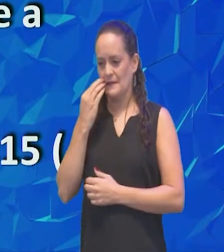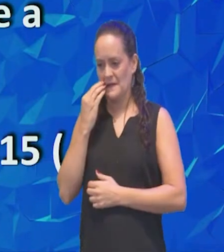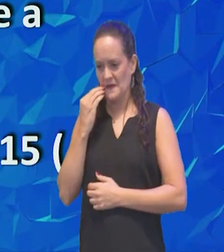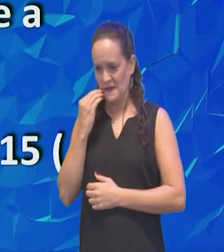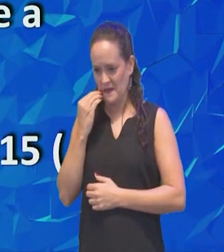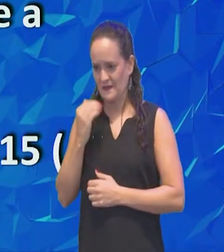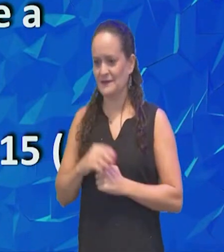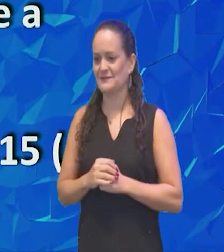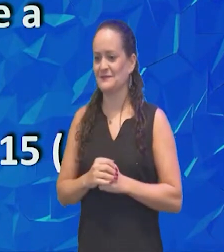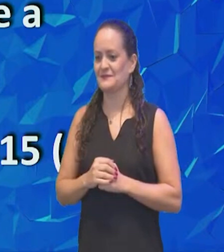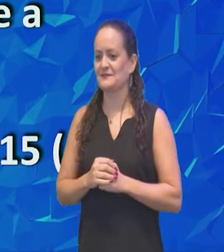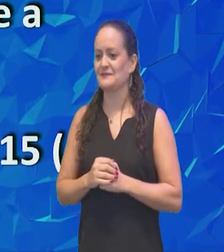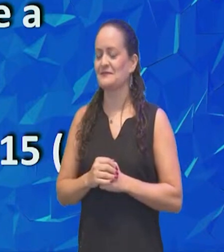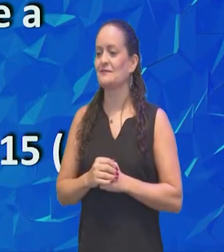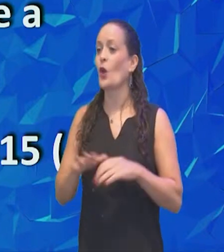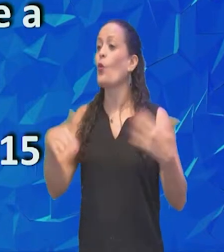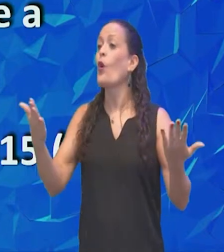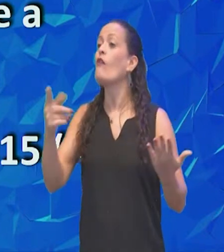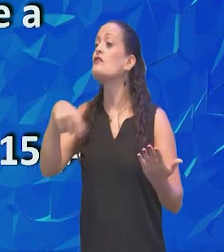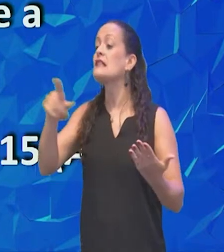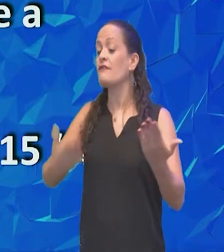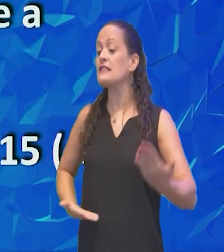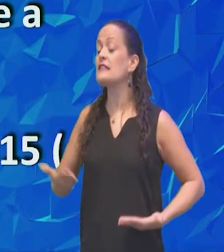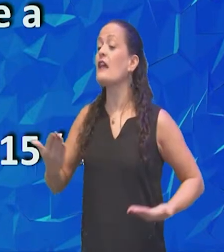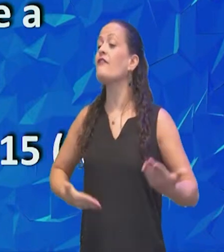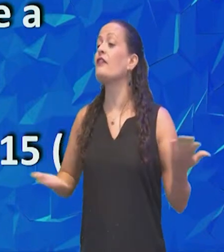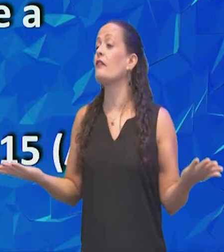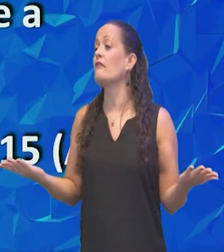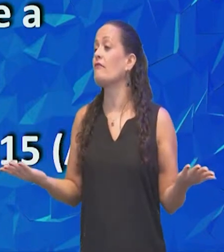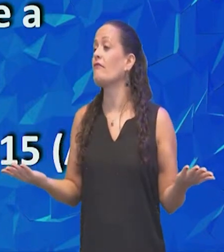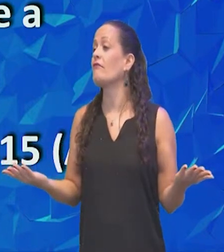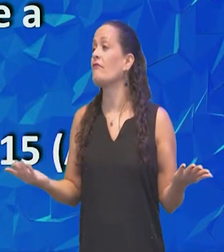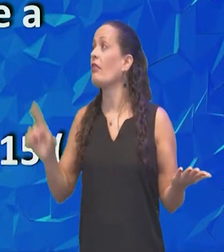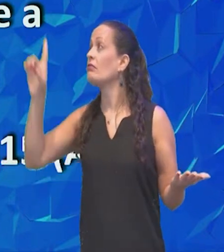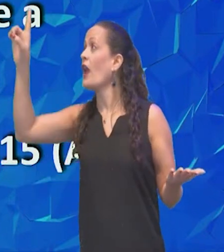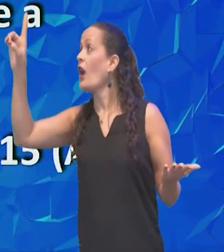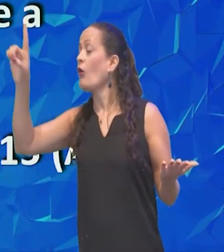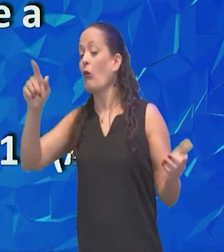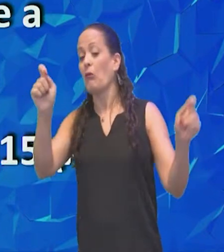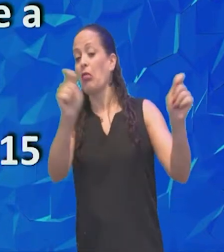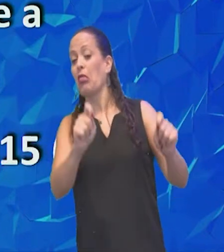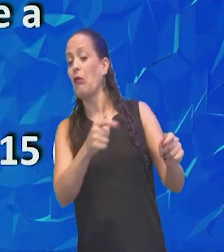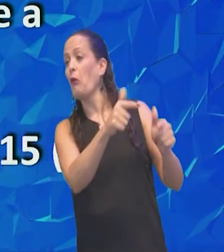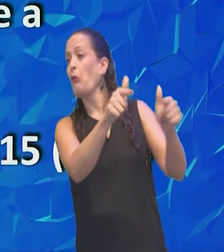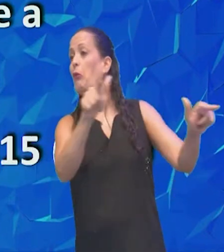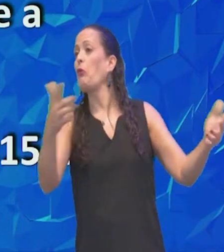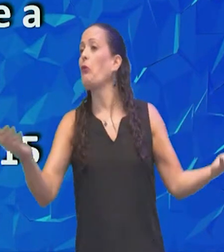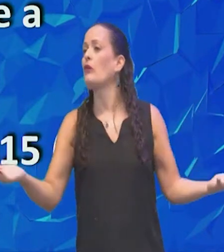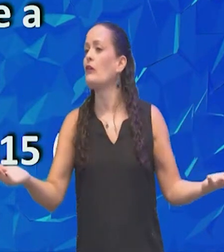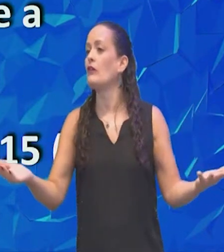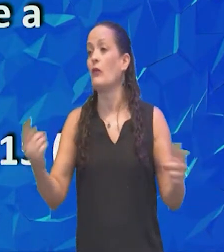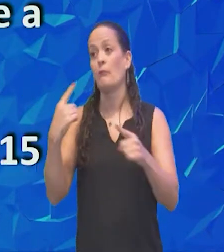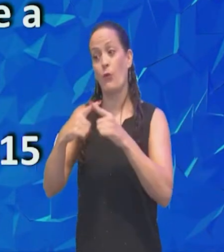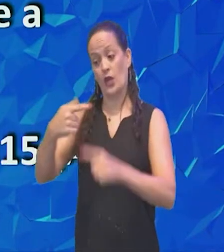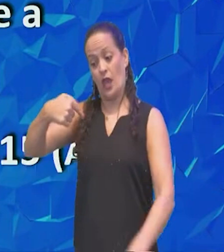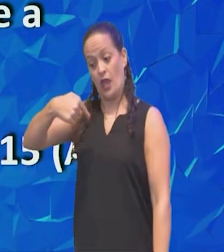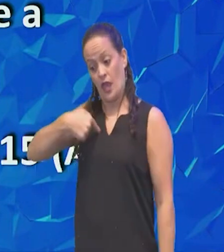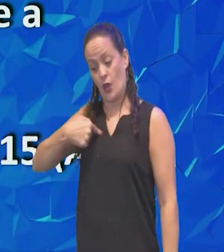além dos amorreus, ou então os amorreus em cuja terra habitais. Eu e a minha